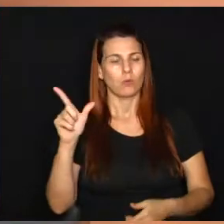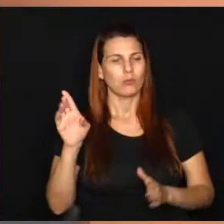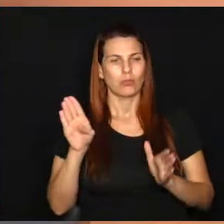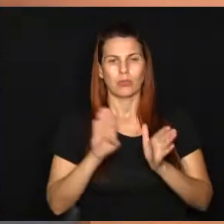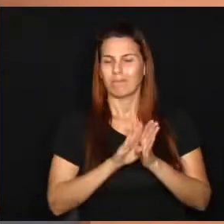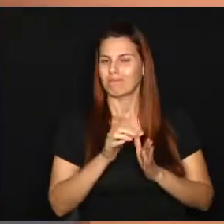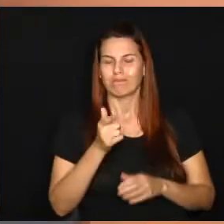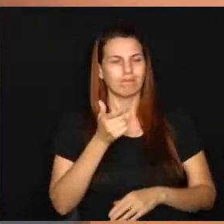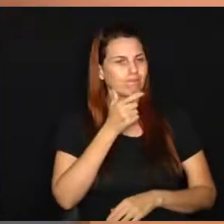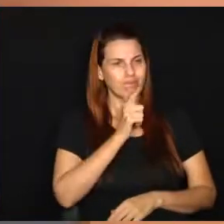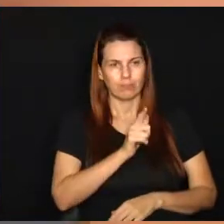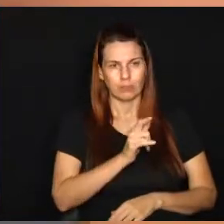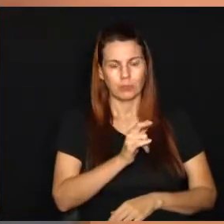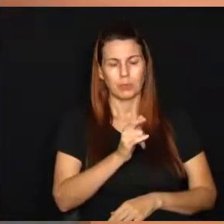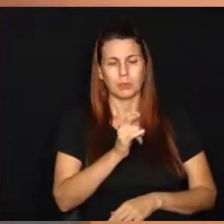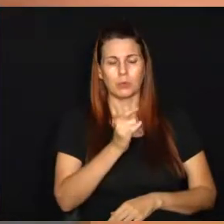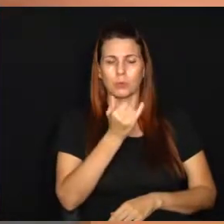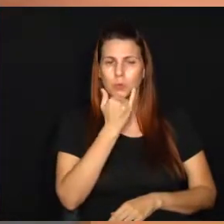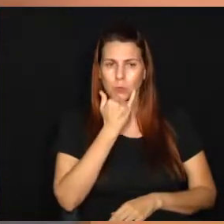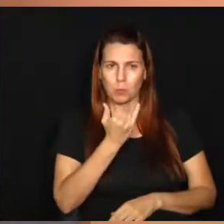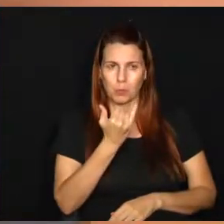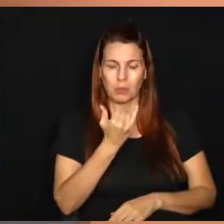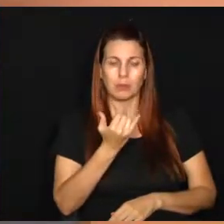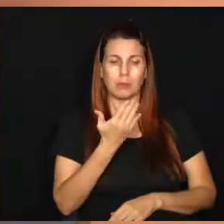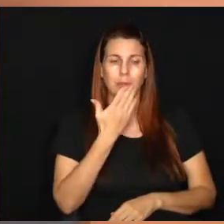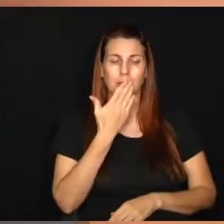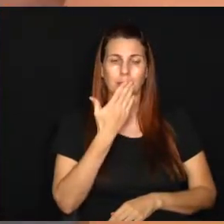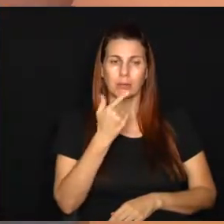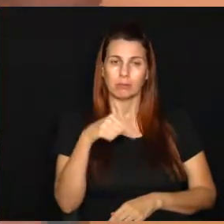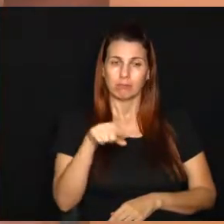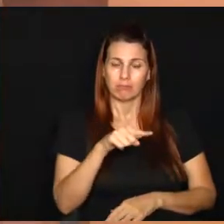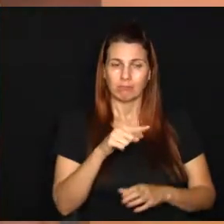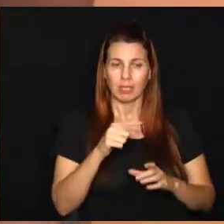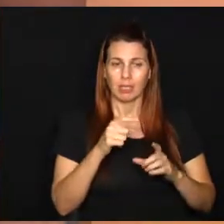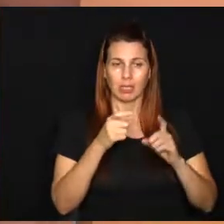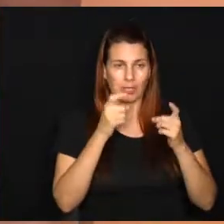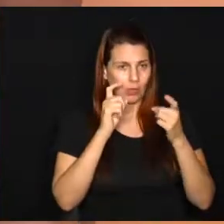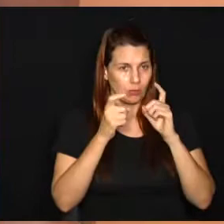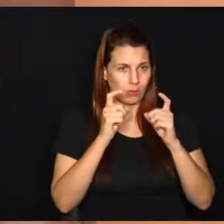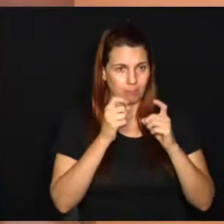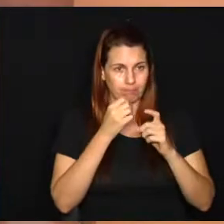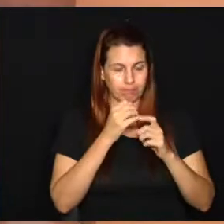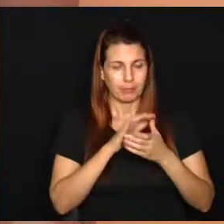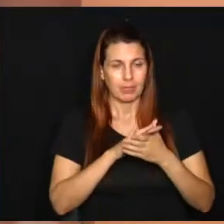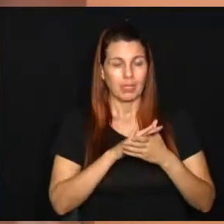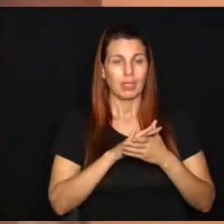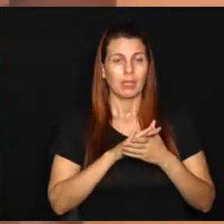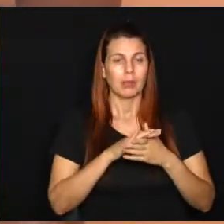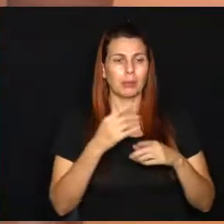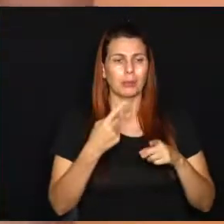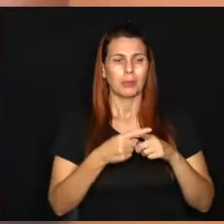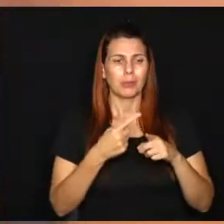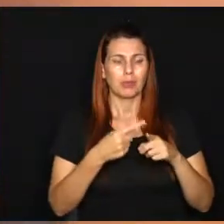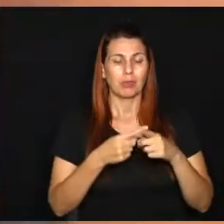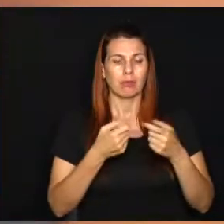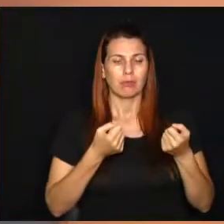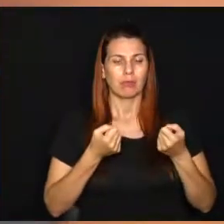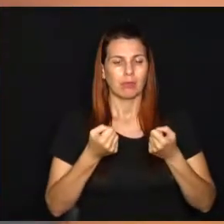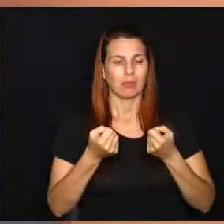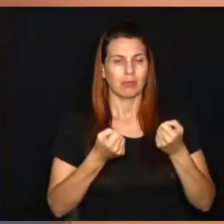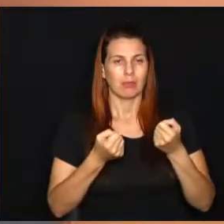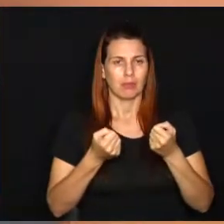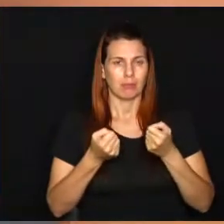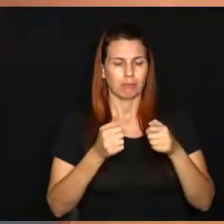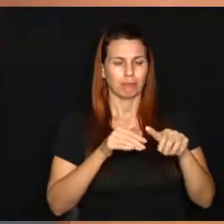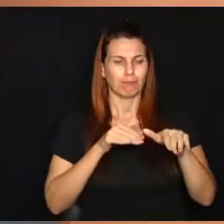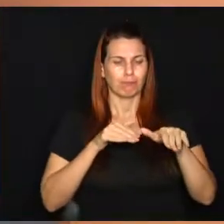pediu desculpas e desejou uma boa reunião, porque ela ficou presa aí no trânsito, no serviço, e